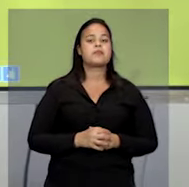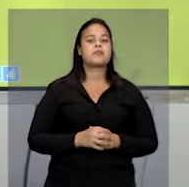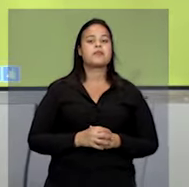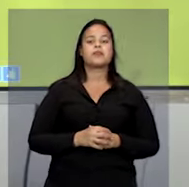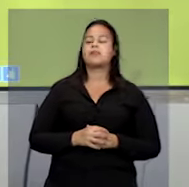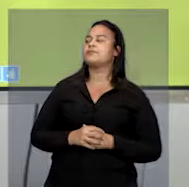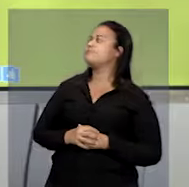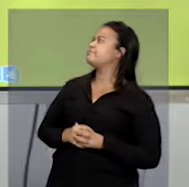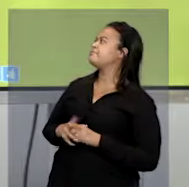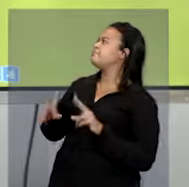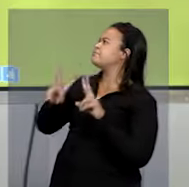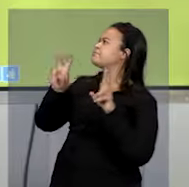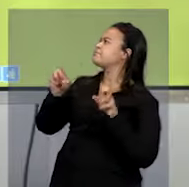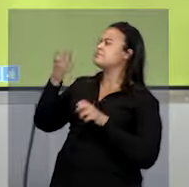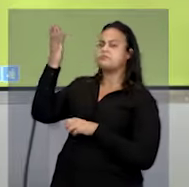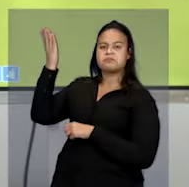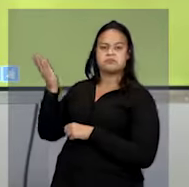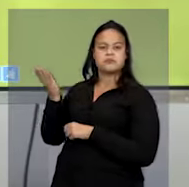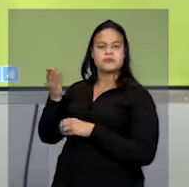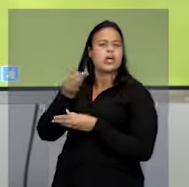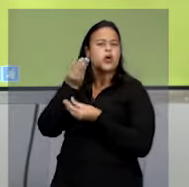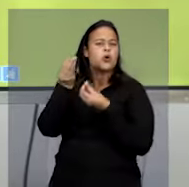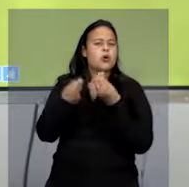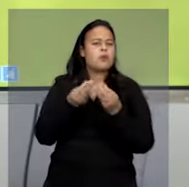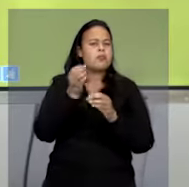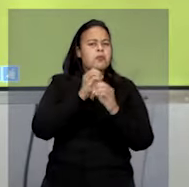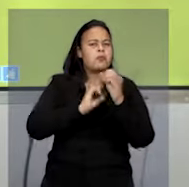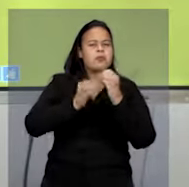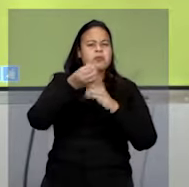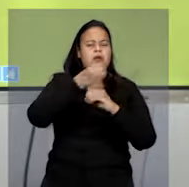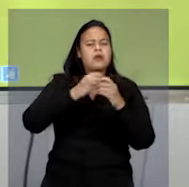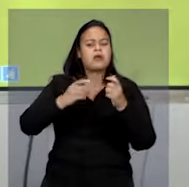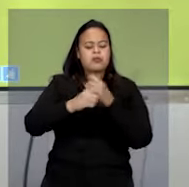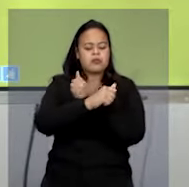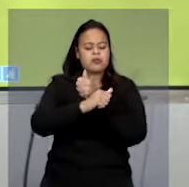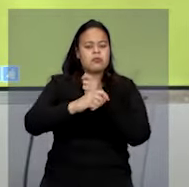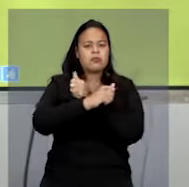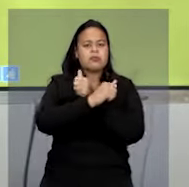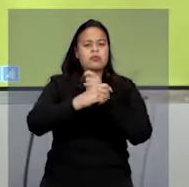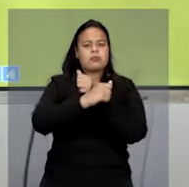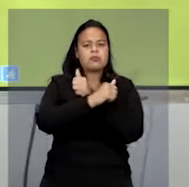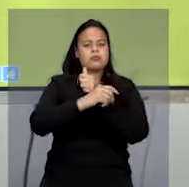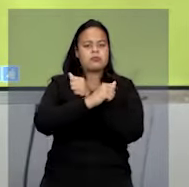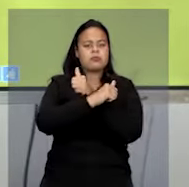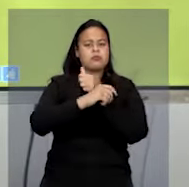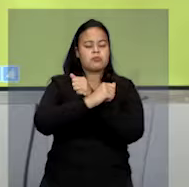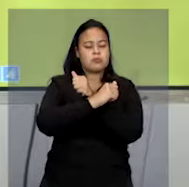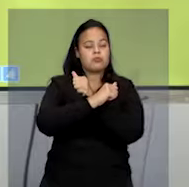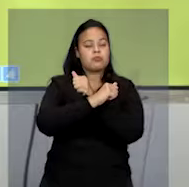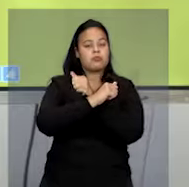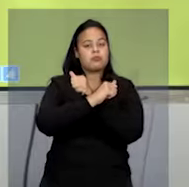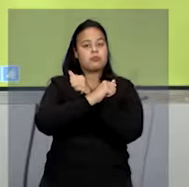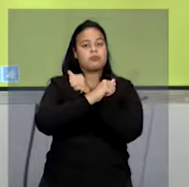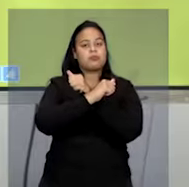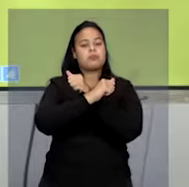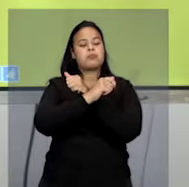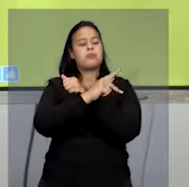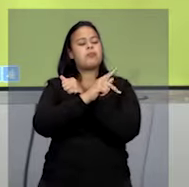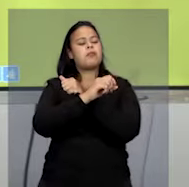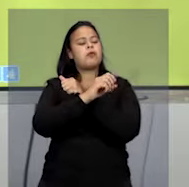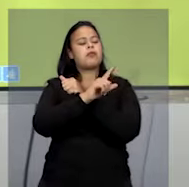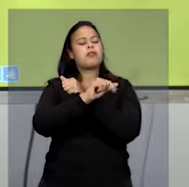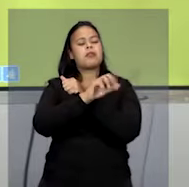Polaridade das moléculas. Como que uma molécula covalente, de uma ligação covalente, uma substância molecular, ela vai ser polar ou ela